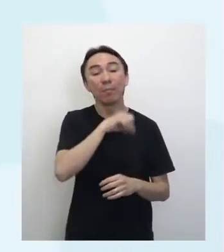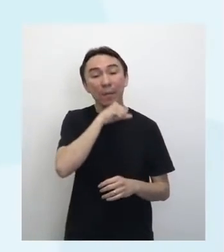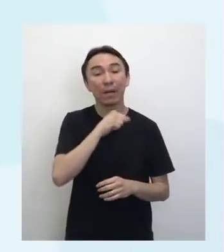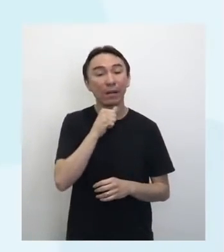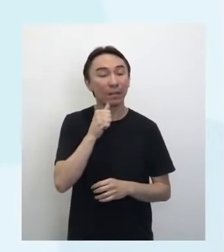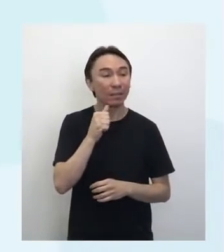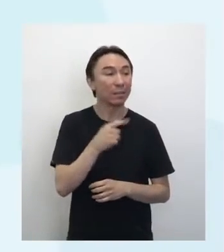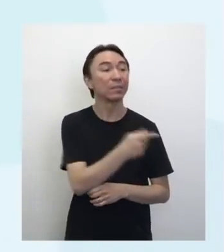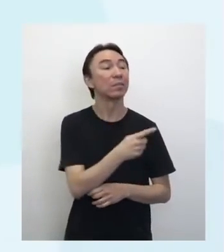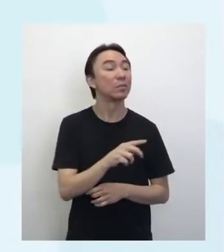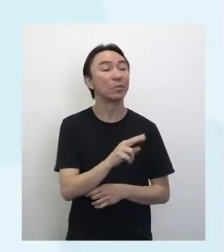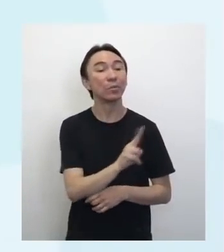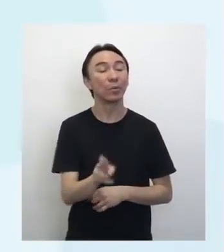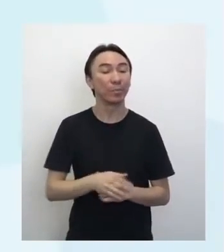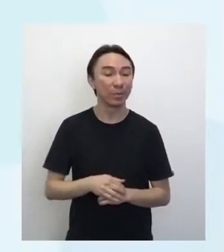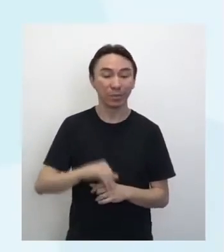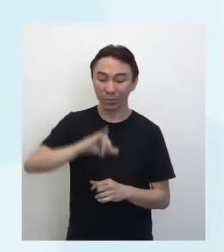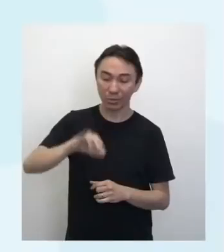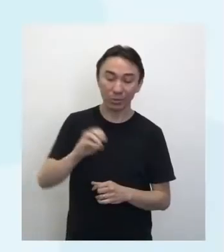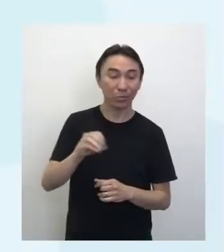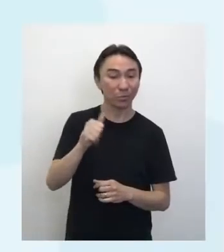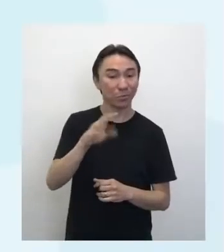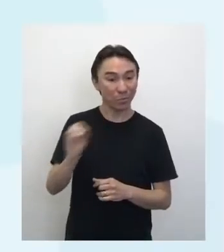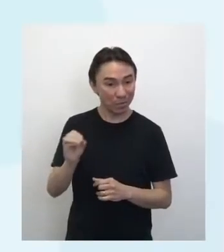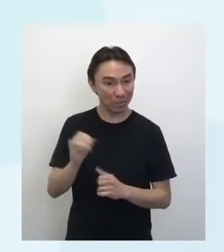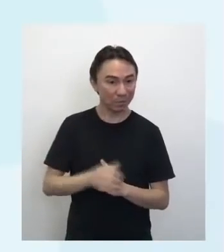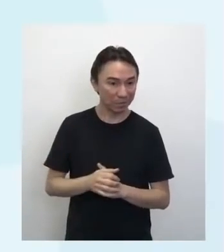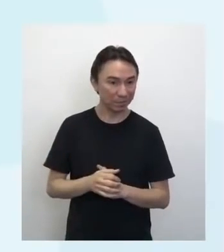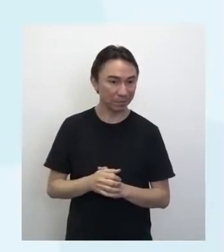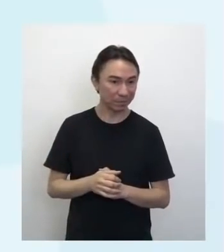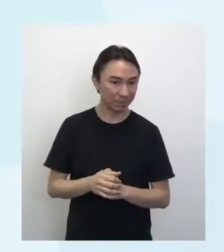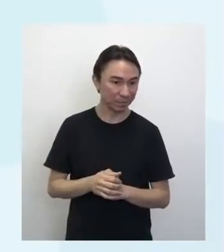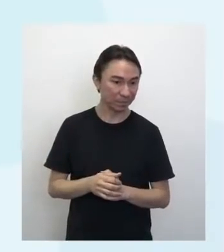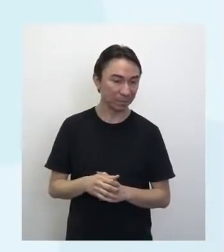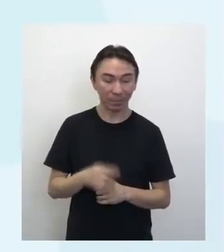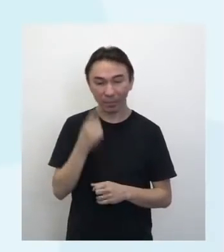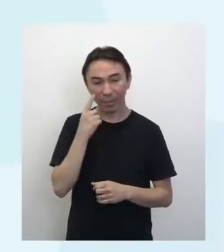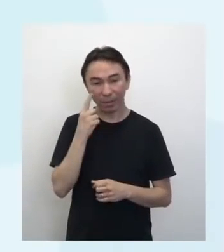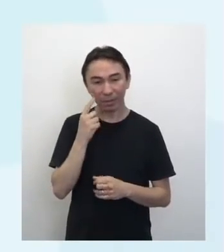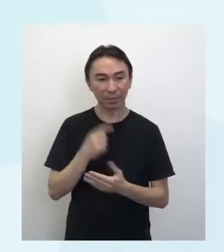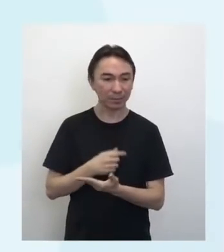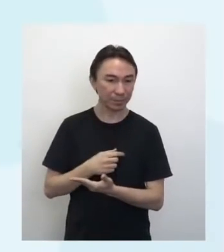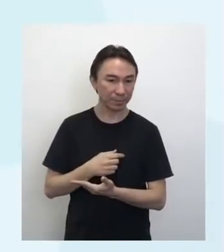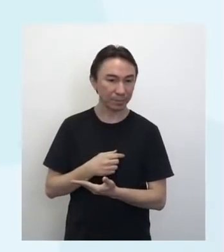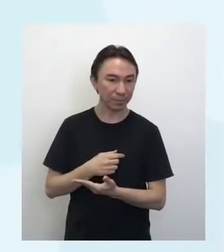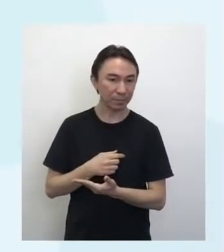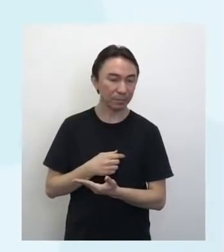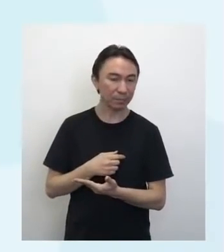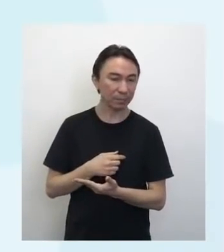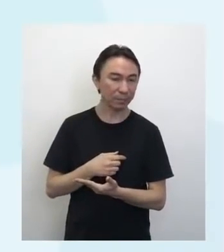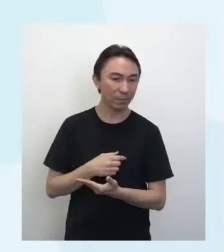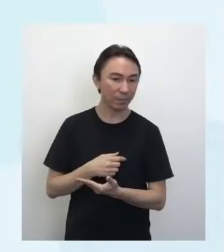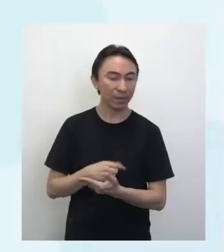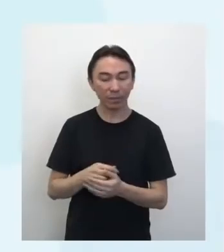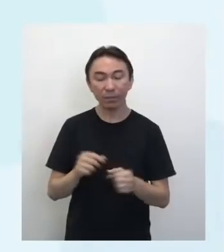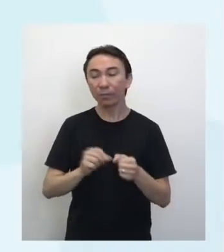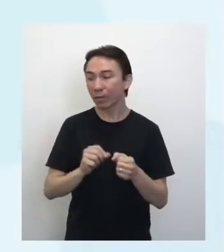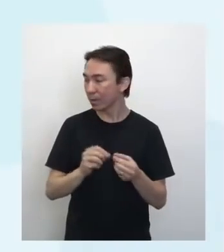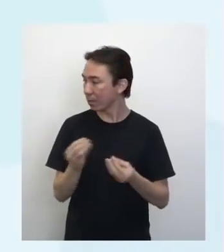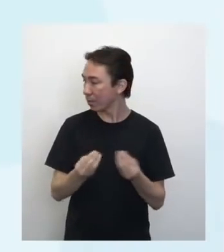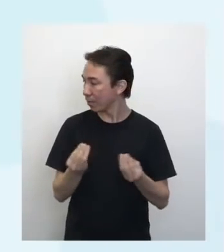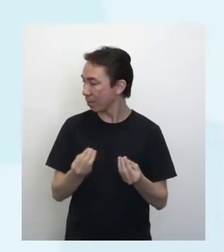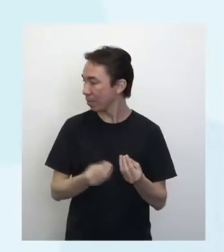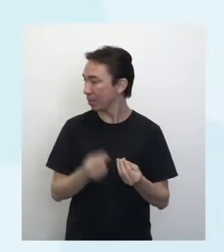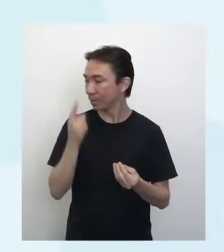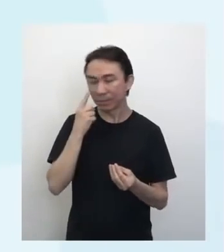João de Lemos Júnior vai aí eu coloco aqui como é que a gente vai o genealógica é que a gente faz lá pois lá